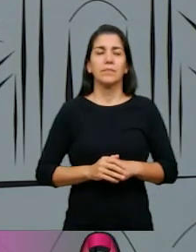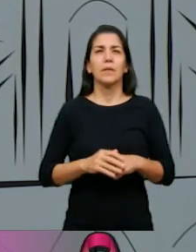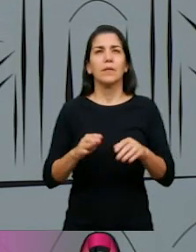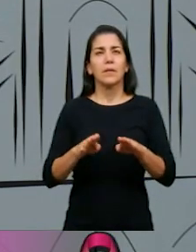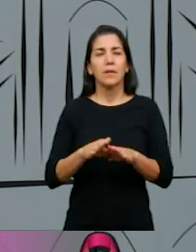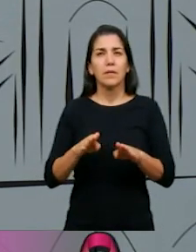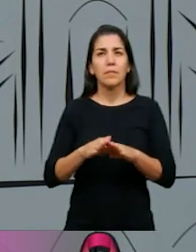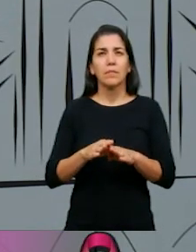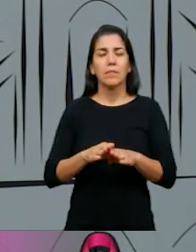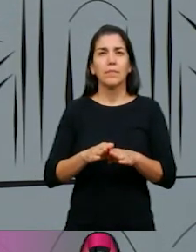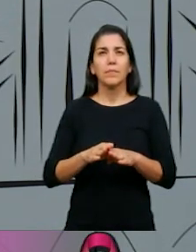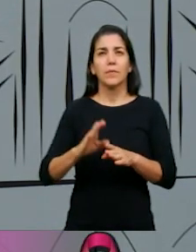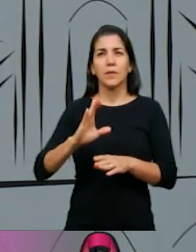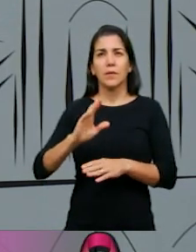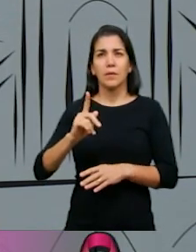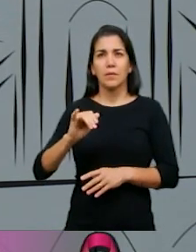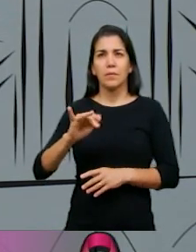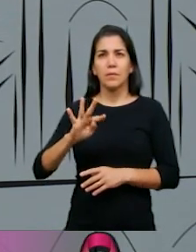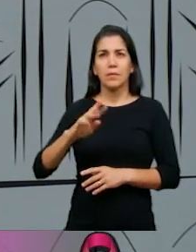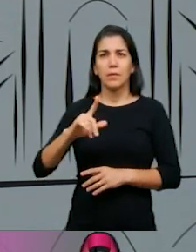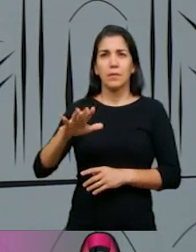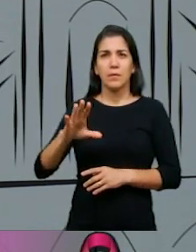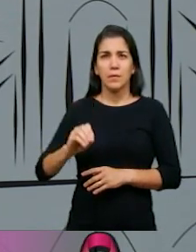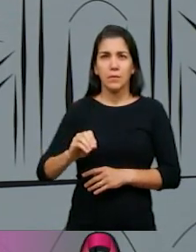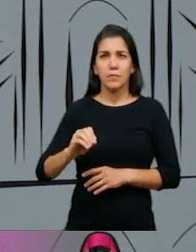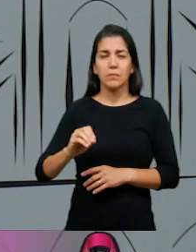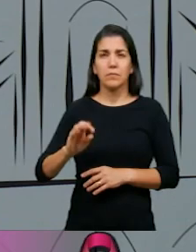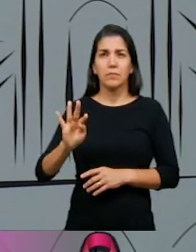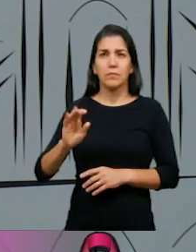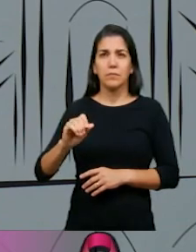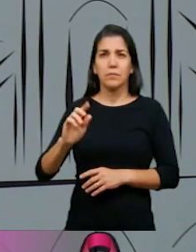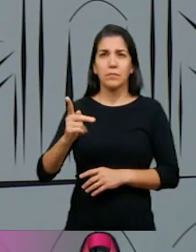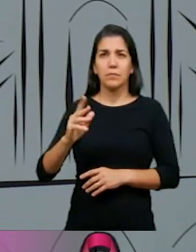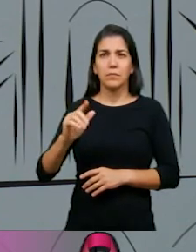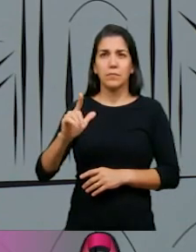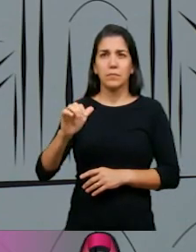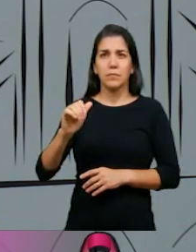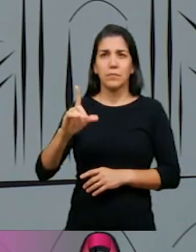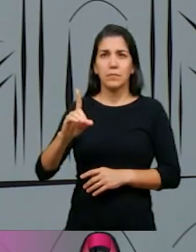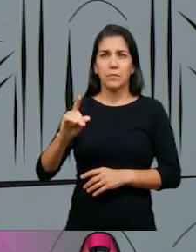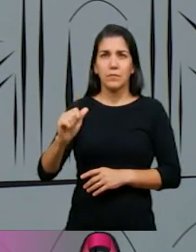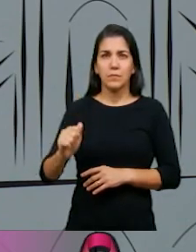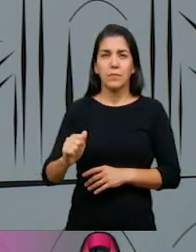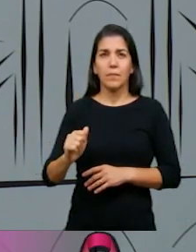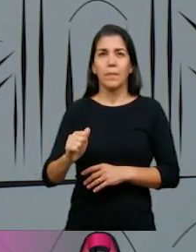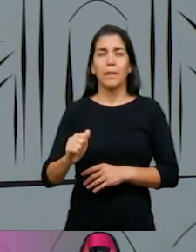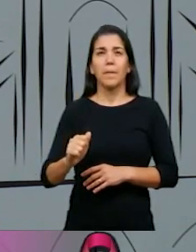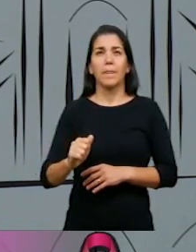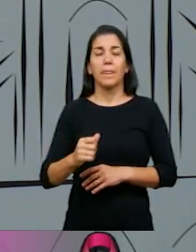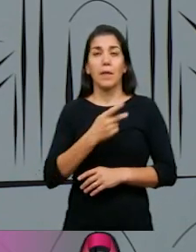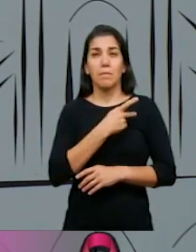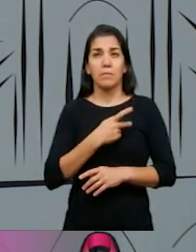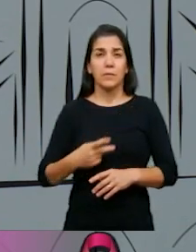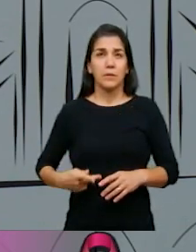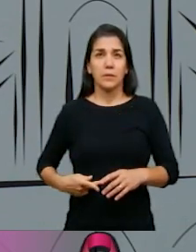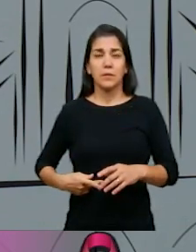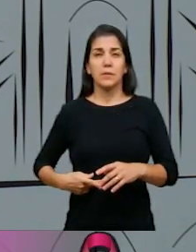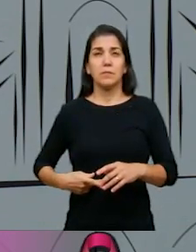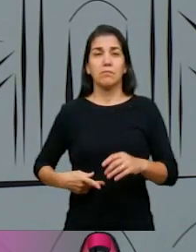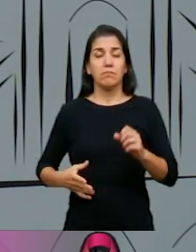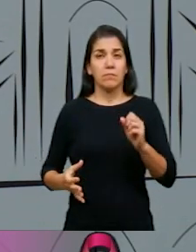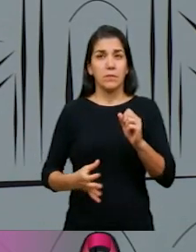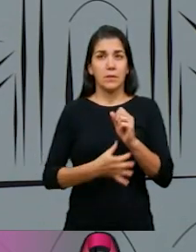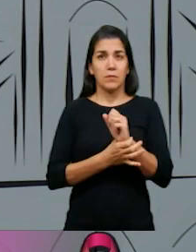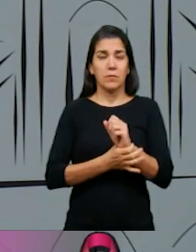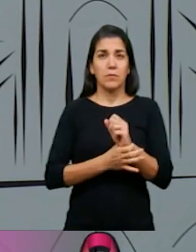Telhada, que é o responsável pela presidente da Comissão de Defesa Civil dentro da Lesp. Expliquei